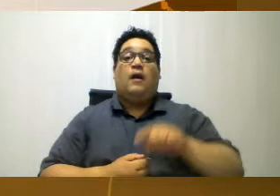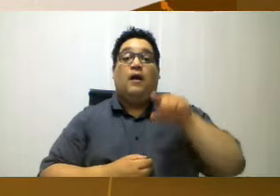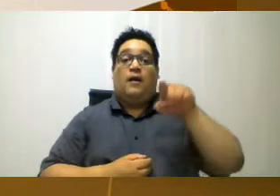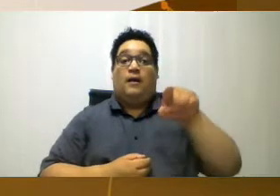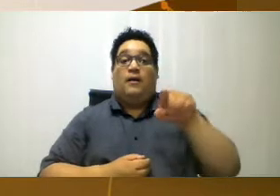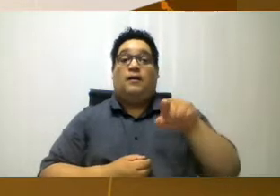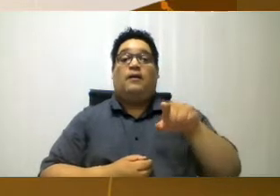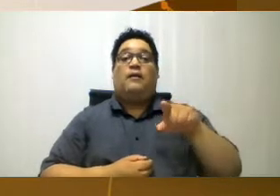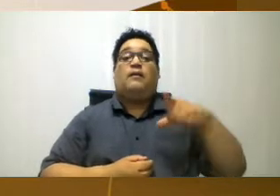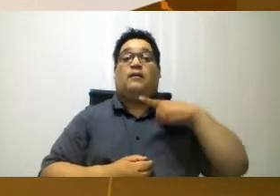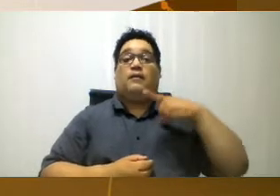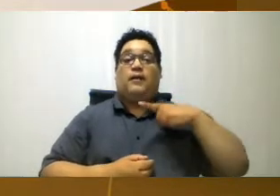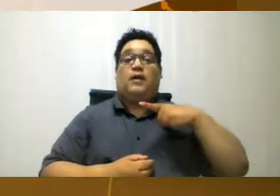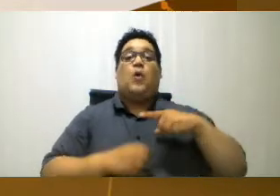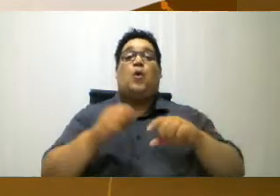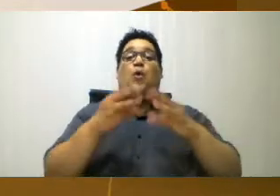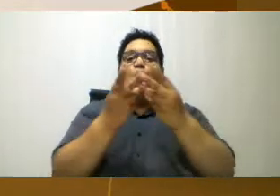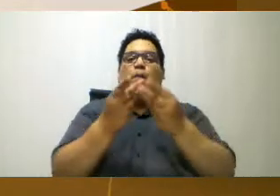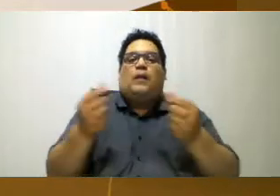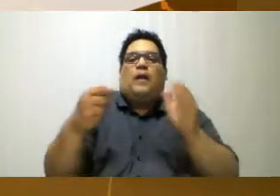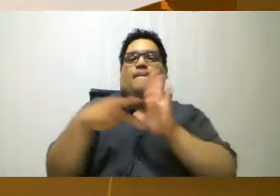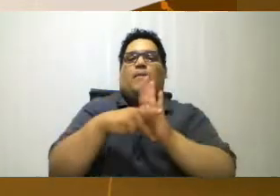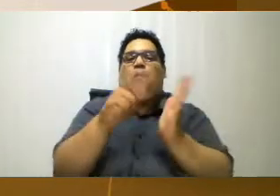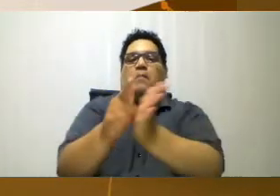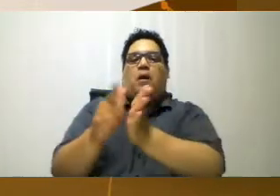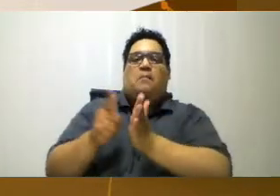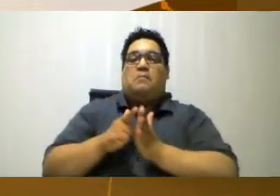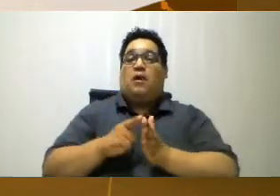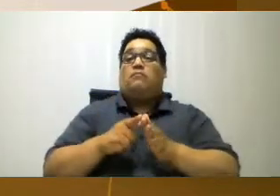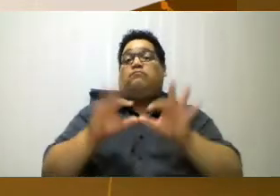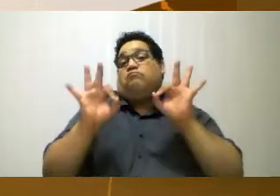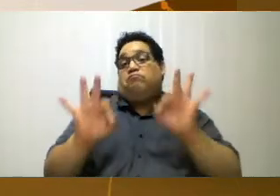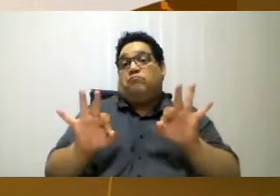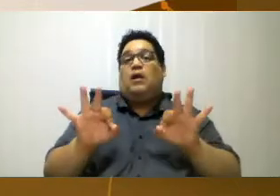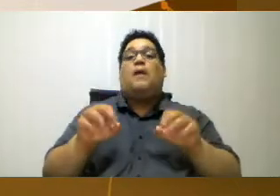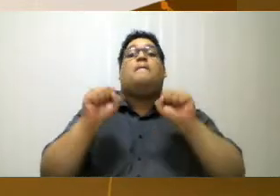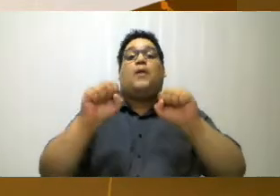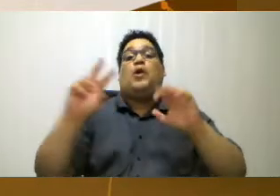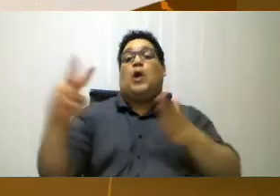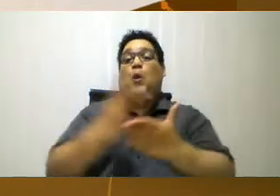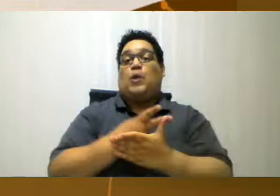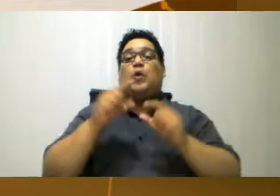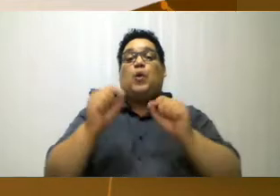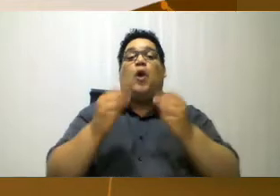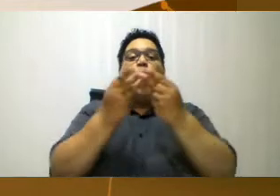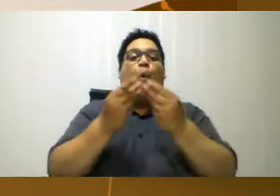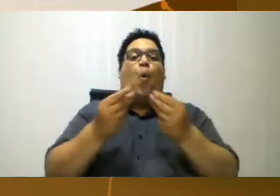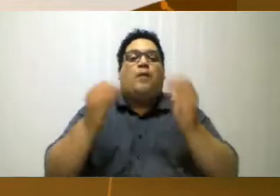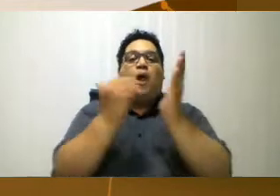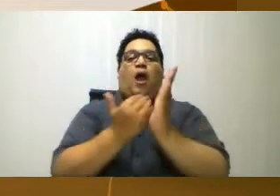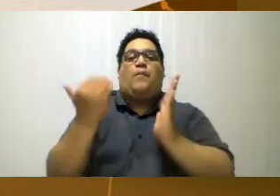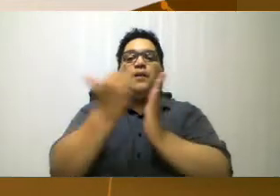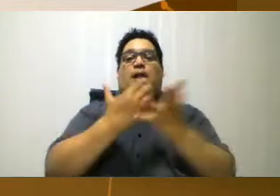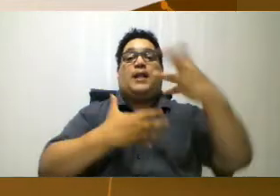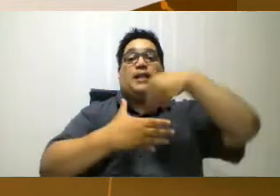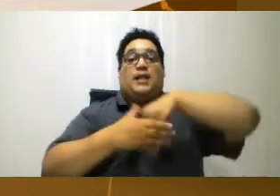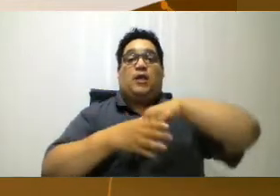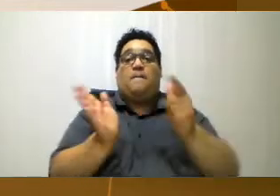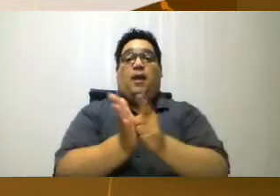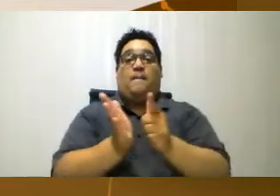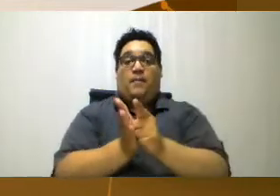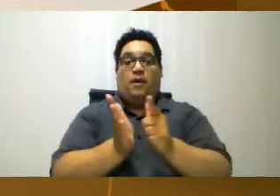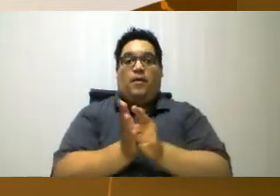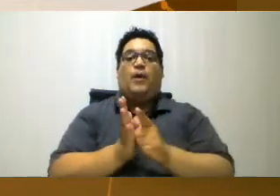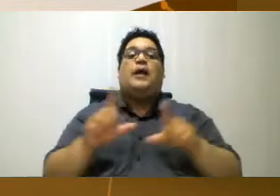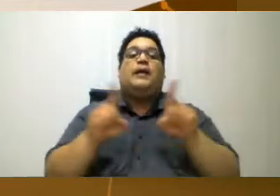umidade do papel ainda estava adequada, né? Isso pode gerar também umidade elevada já concentrada no papel. Entrada